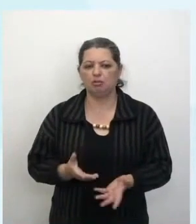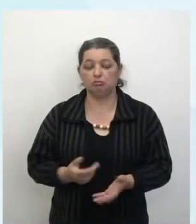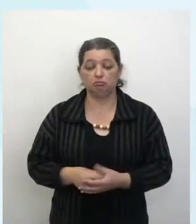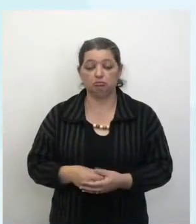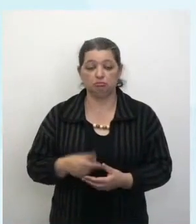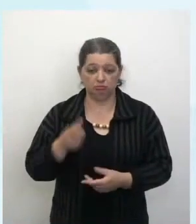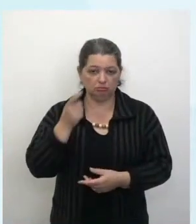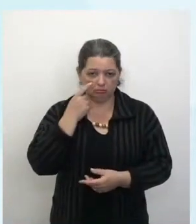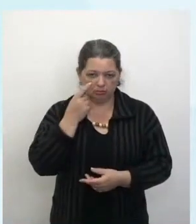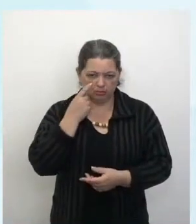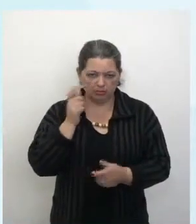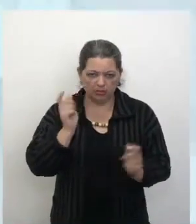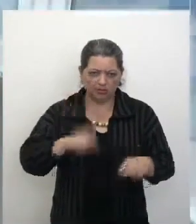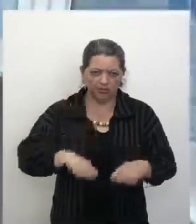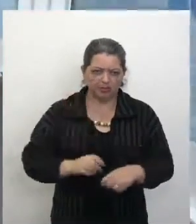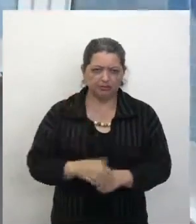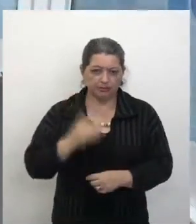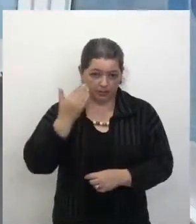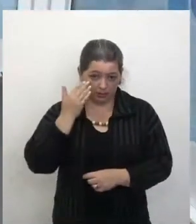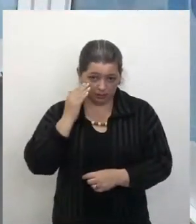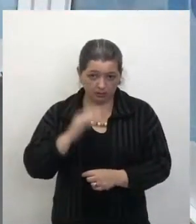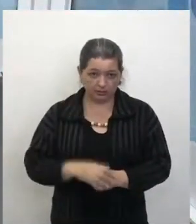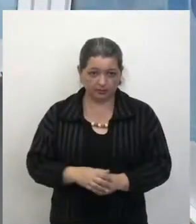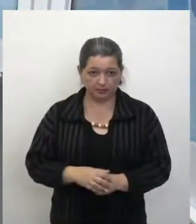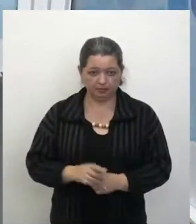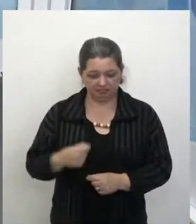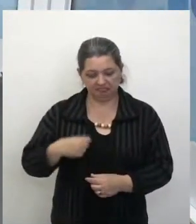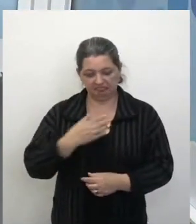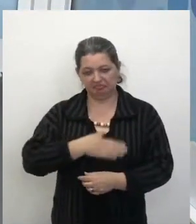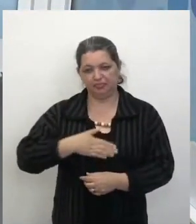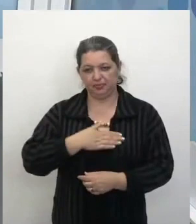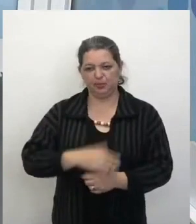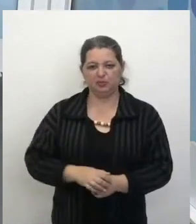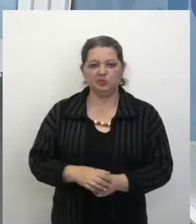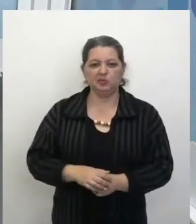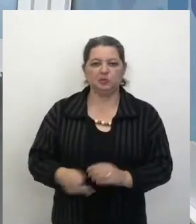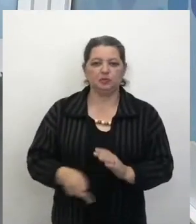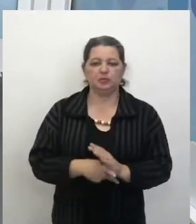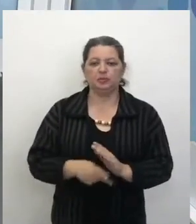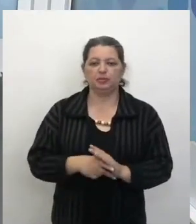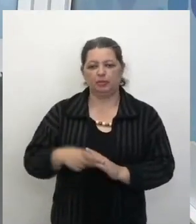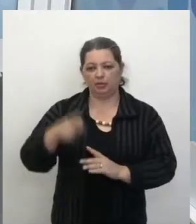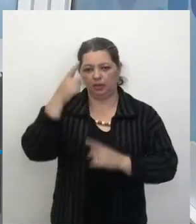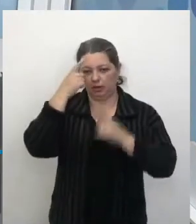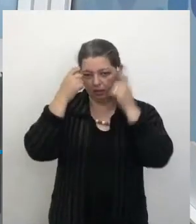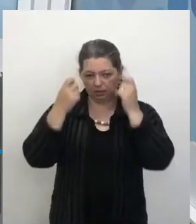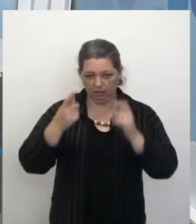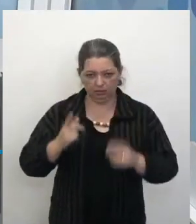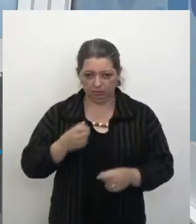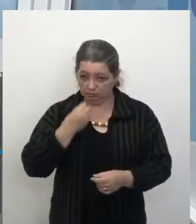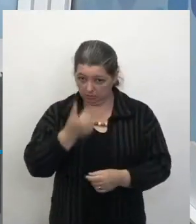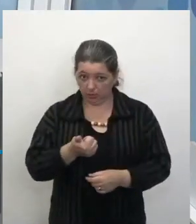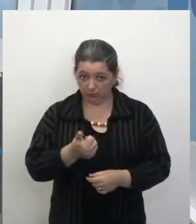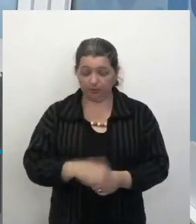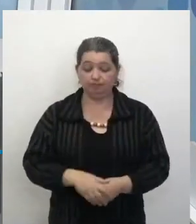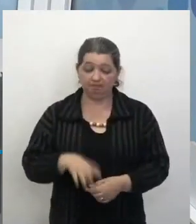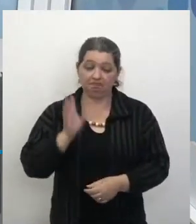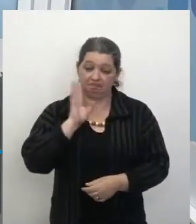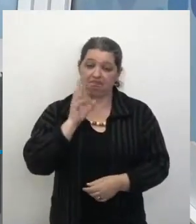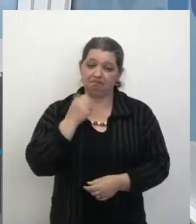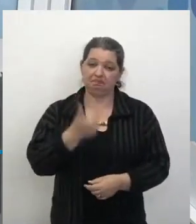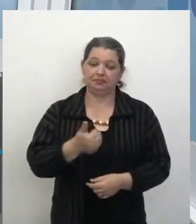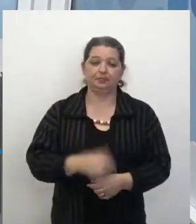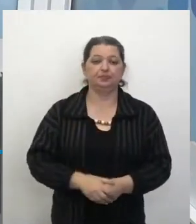ta inteligível tá dando para compreender tá bacana bom Rosa gostando é um crítico sincero tá rolando tá rolando ou o